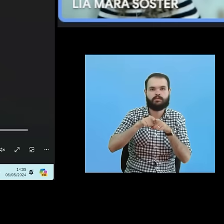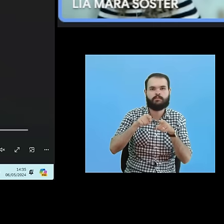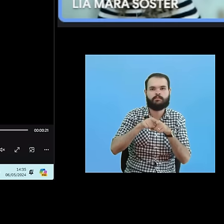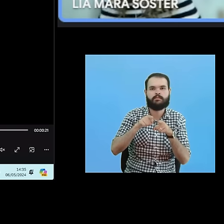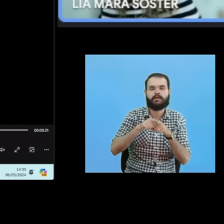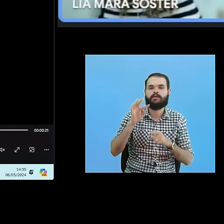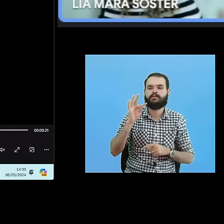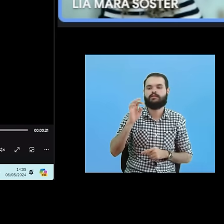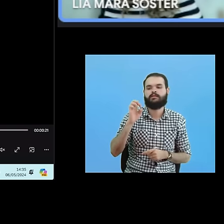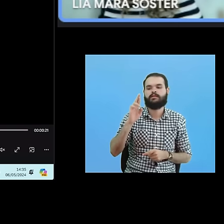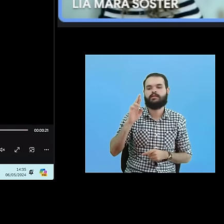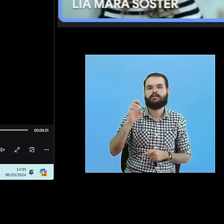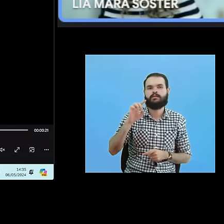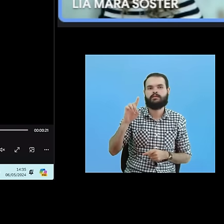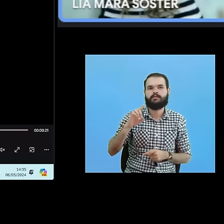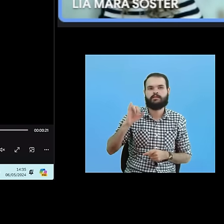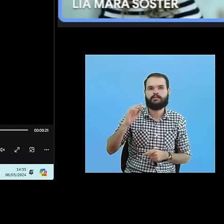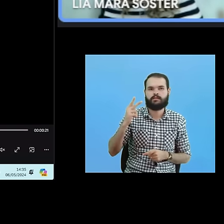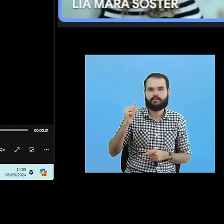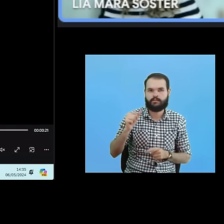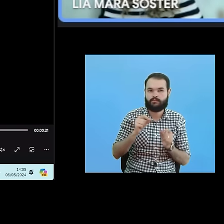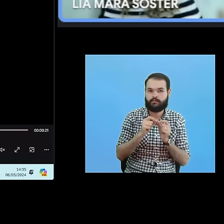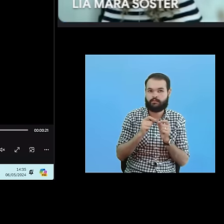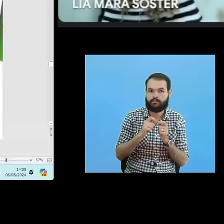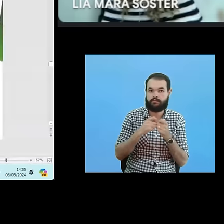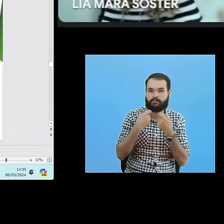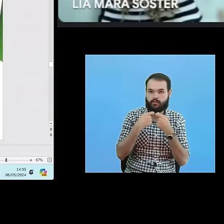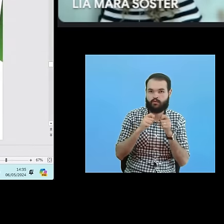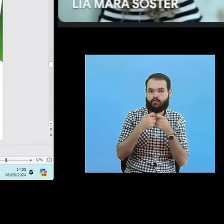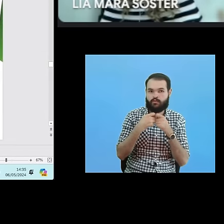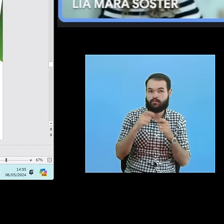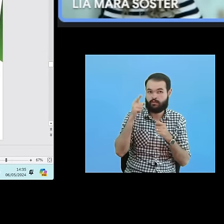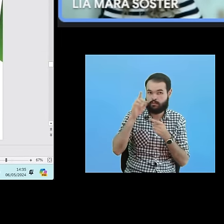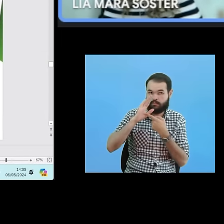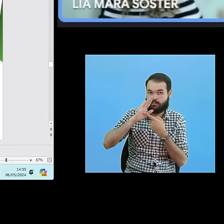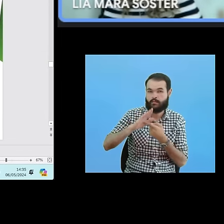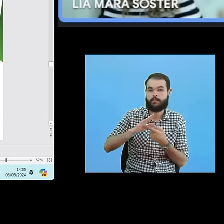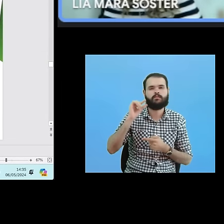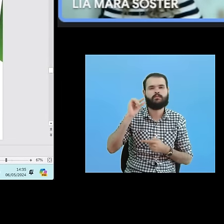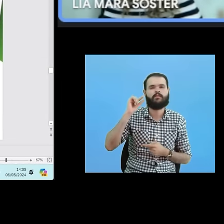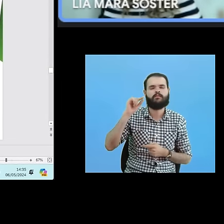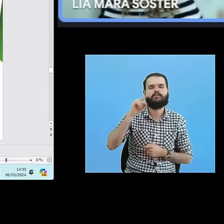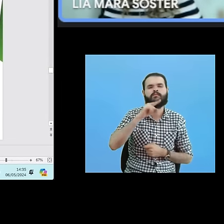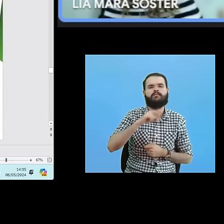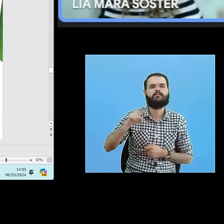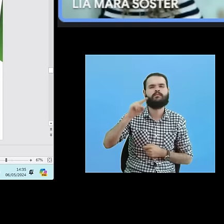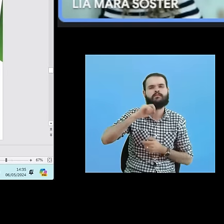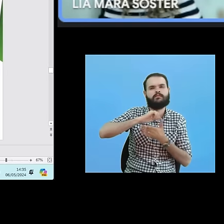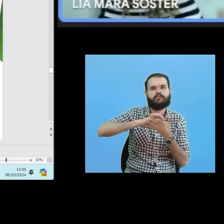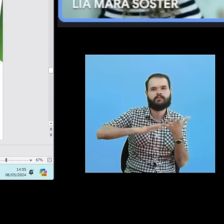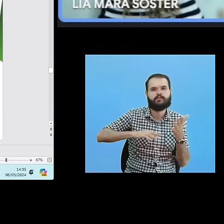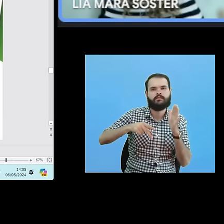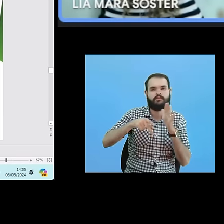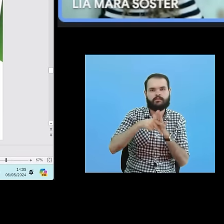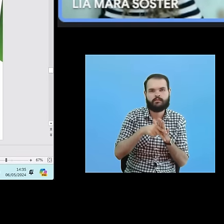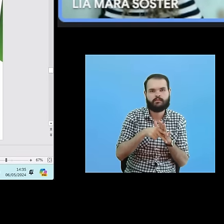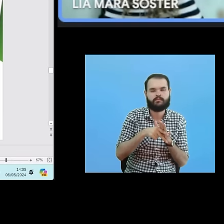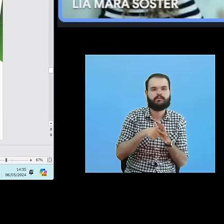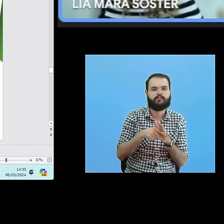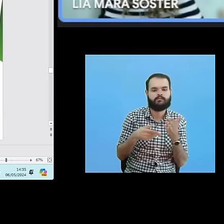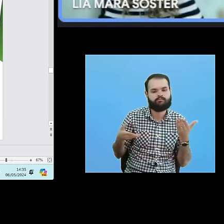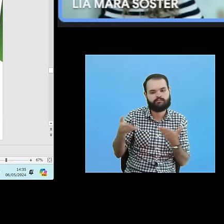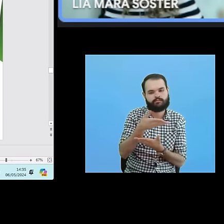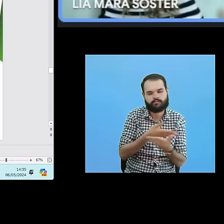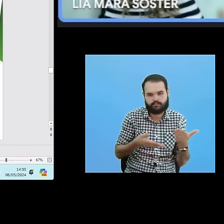Terezinha fazendo crochê. Então, essas imagens mostram um pouquinho para vocês dessas atividades de